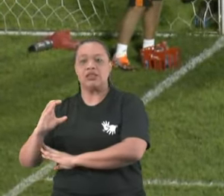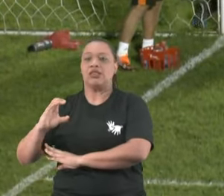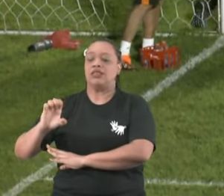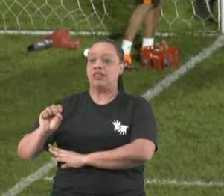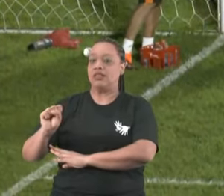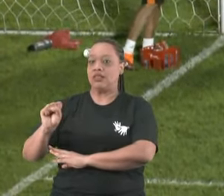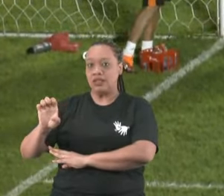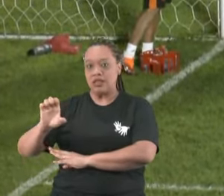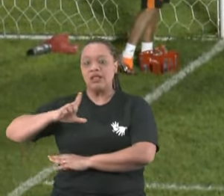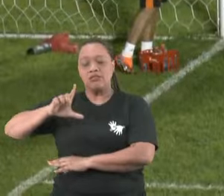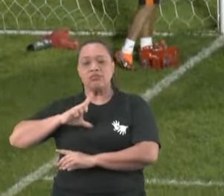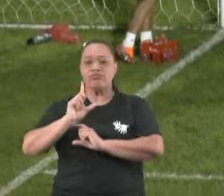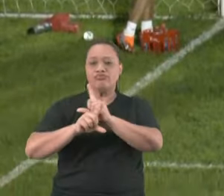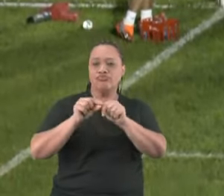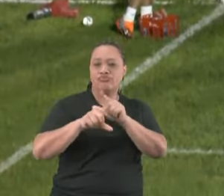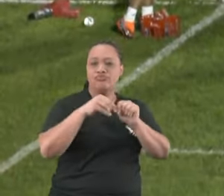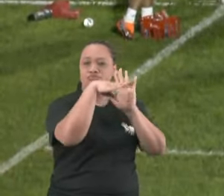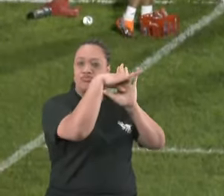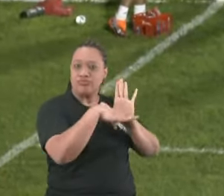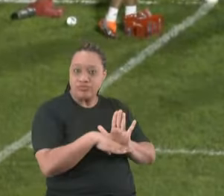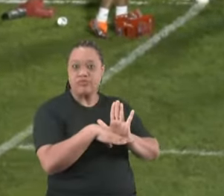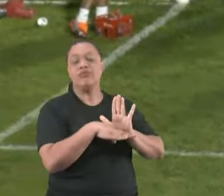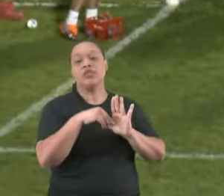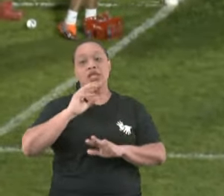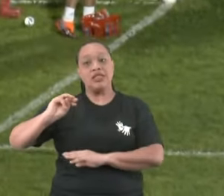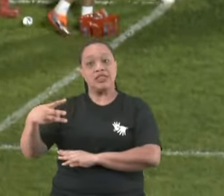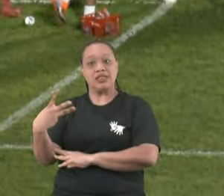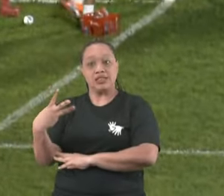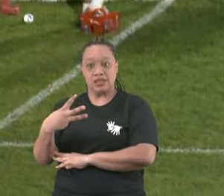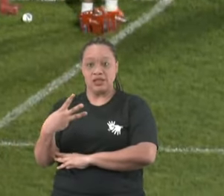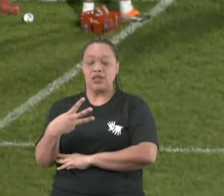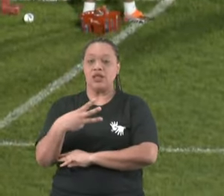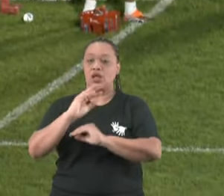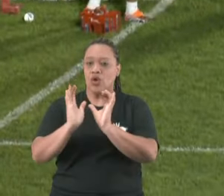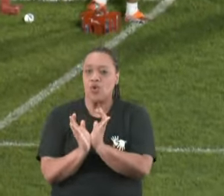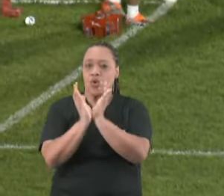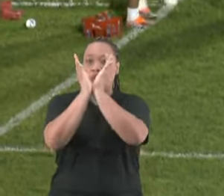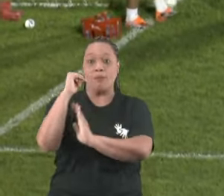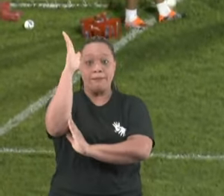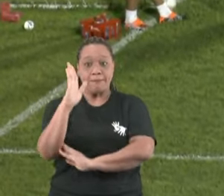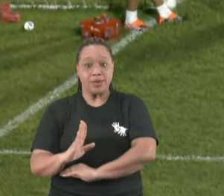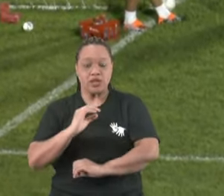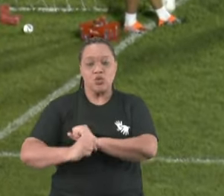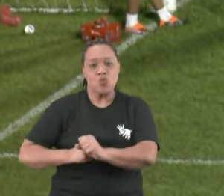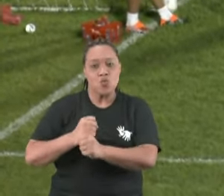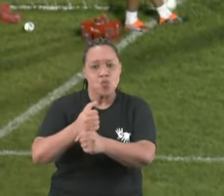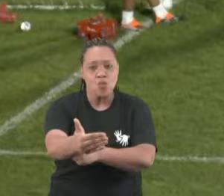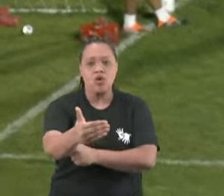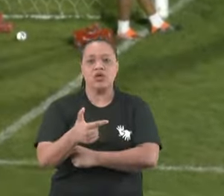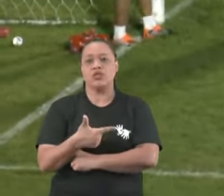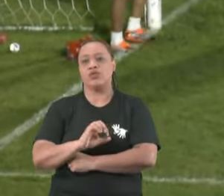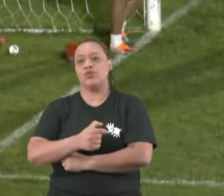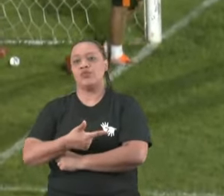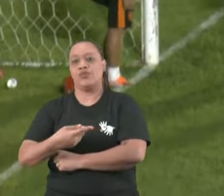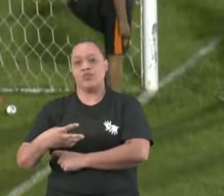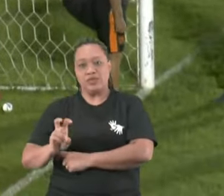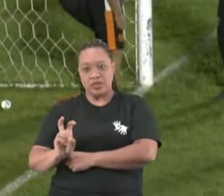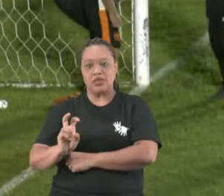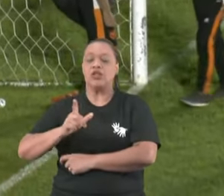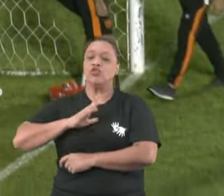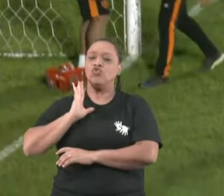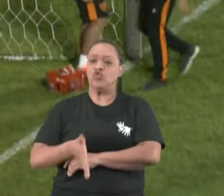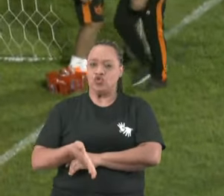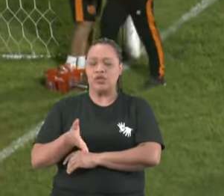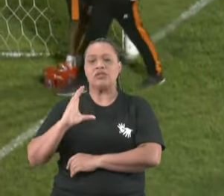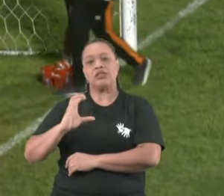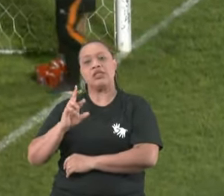seletiva para a vaga 3 da Copa do Brasil no ano que vem. CRB e Asa já estão